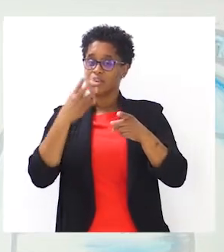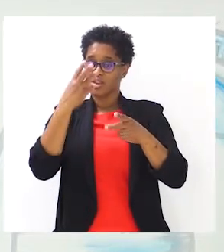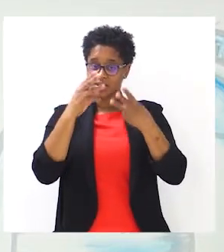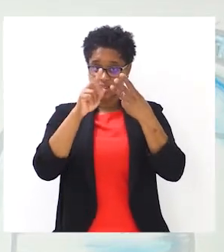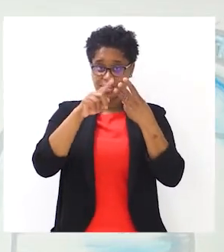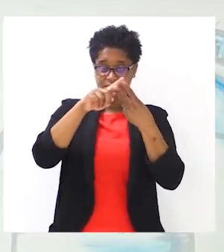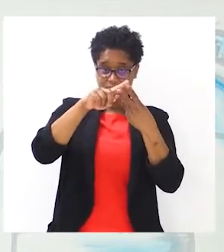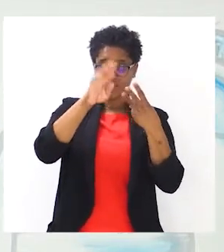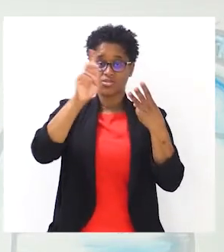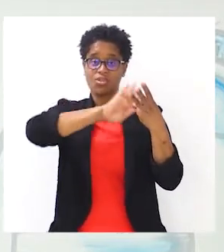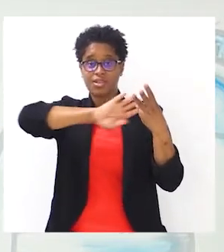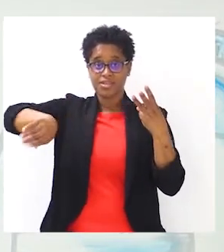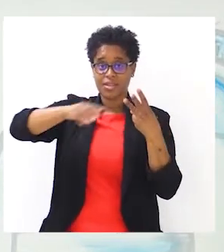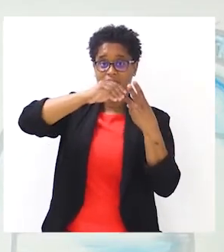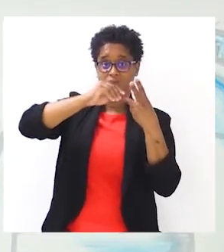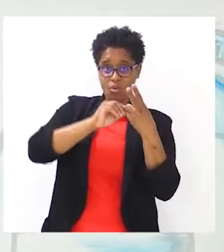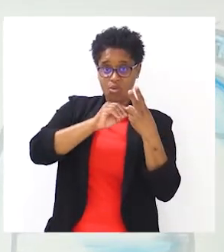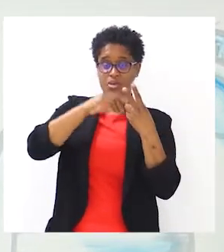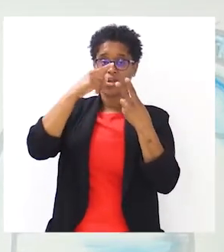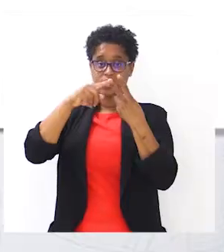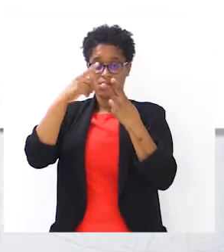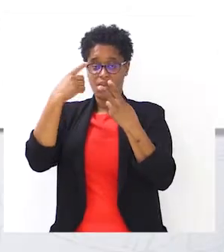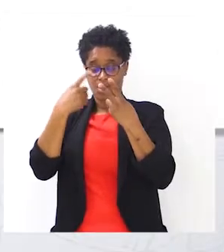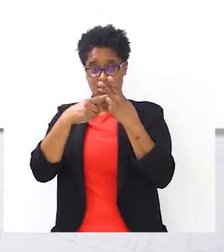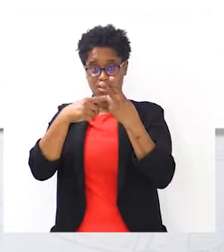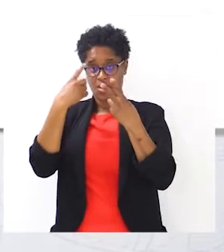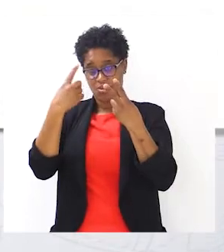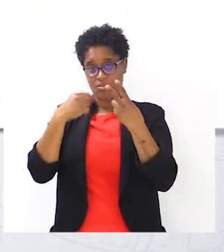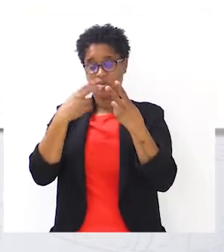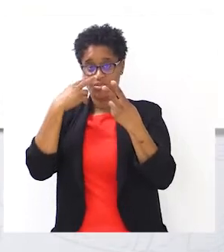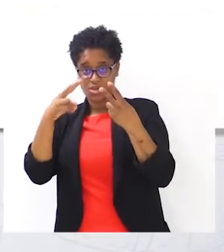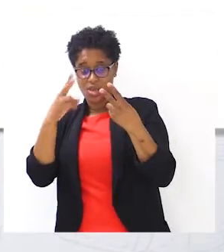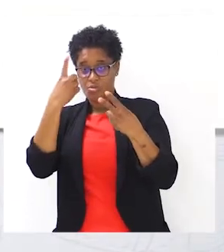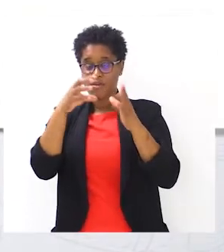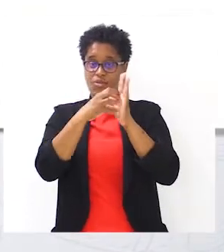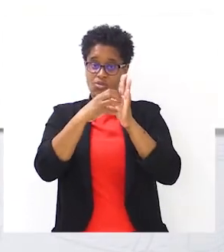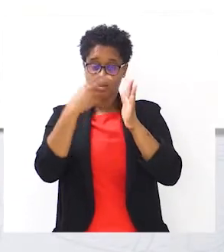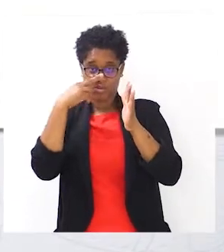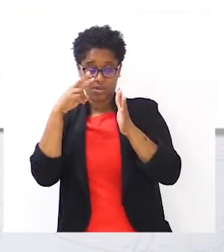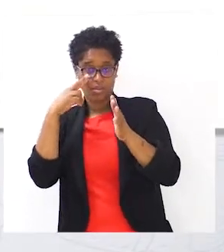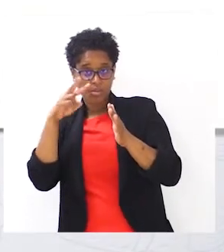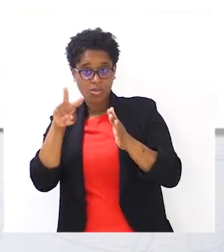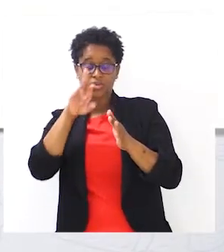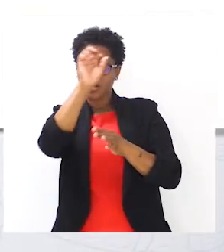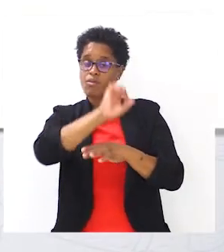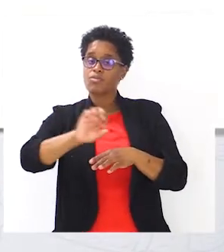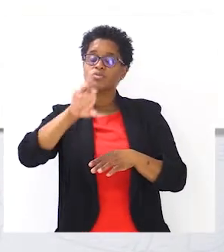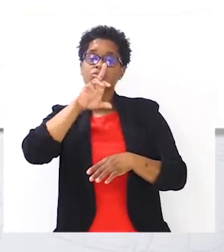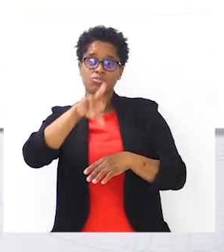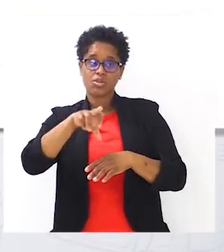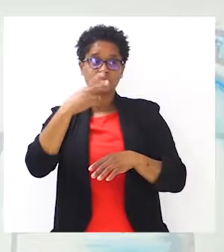este 1. Vou mostrar-vos uma figura que vai mostrar o resultado. Viram?